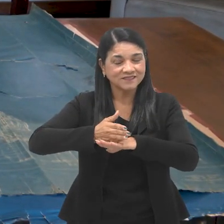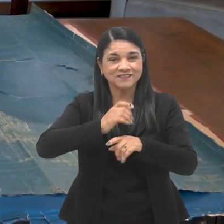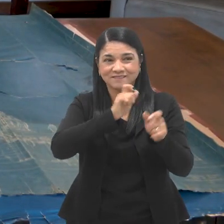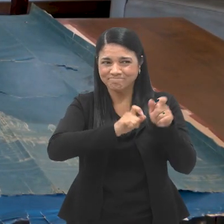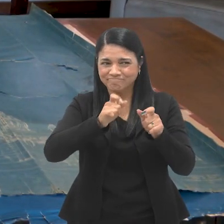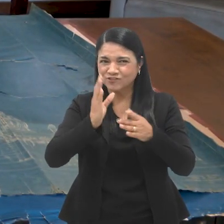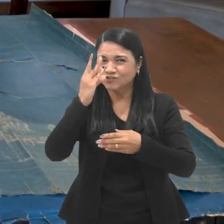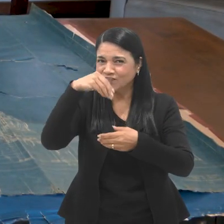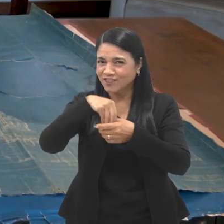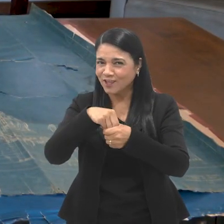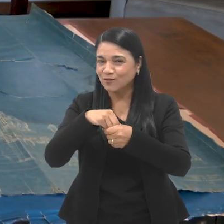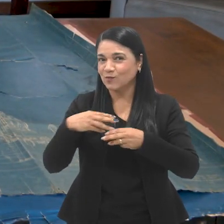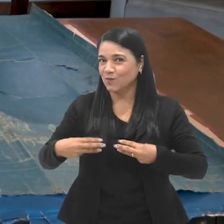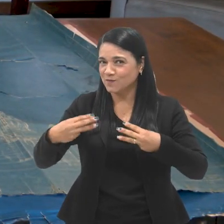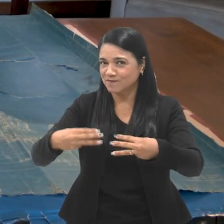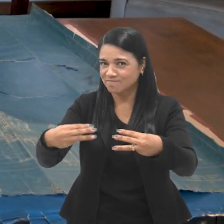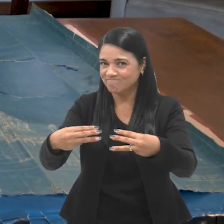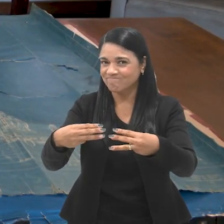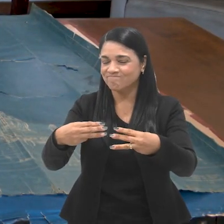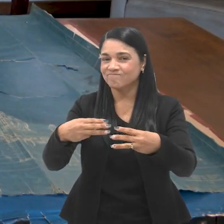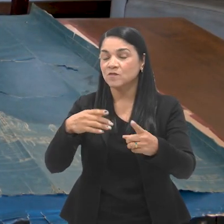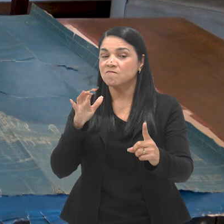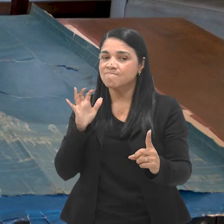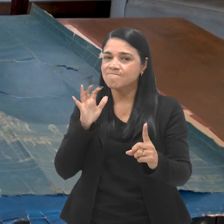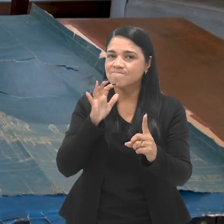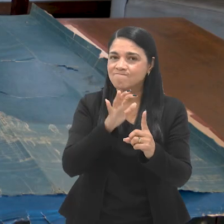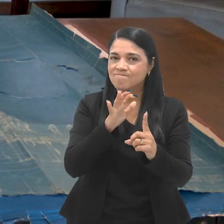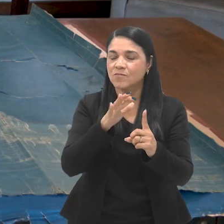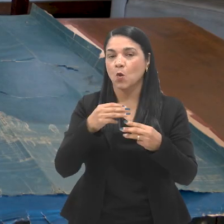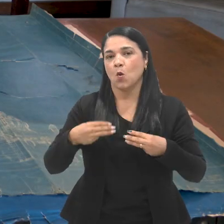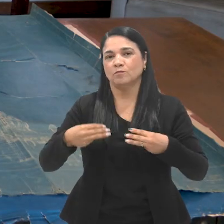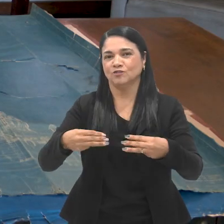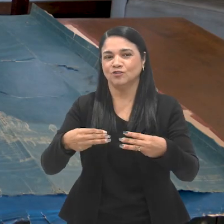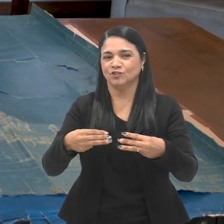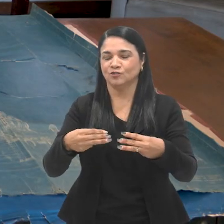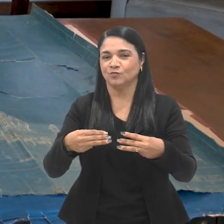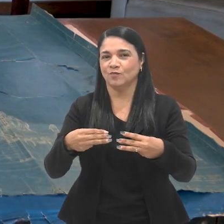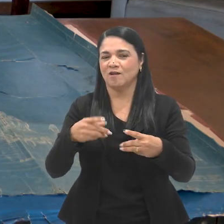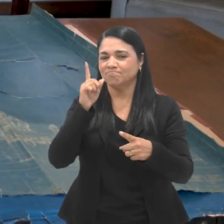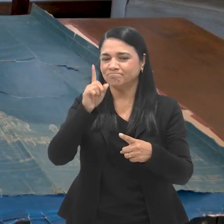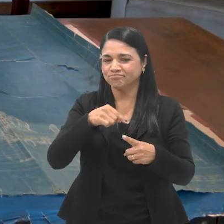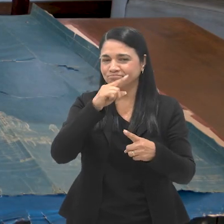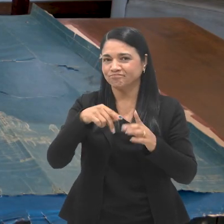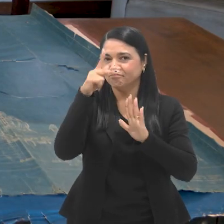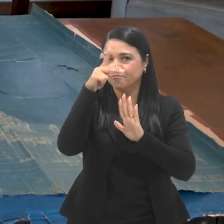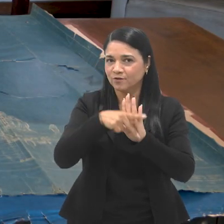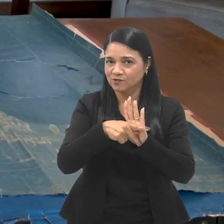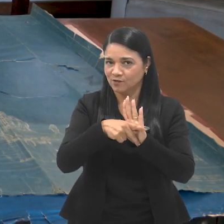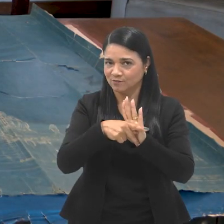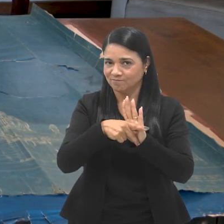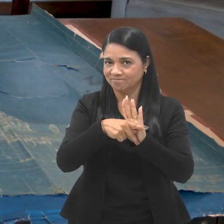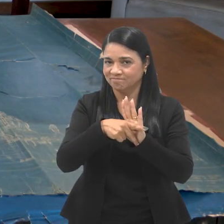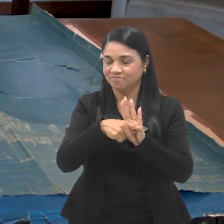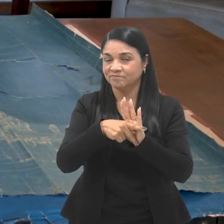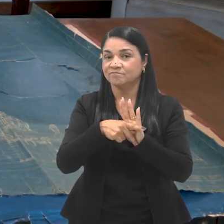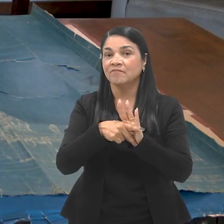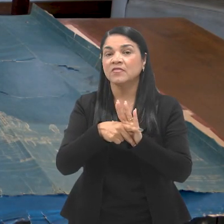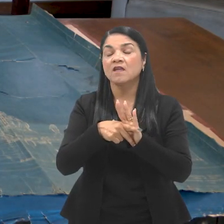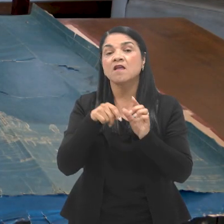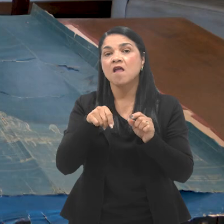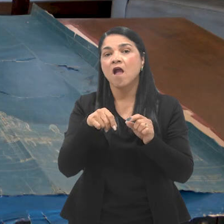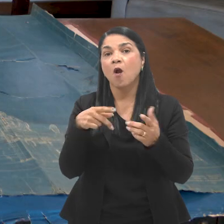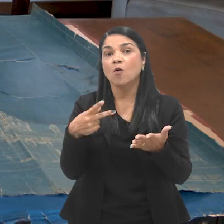que já estavam na repartição no Ministério convenceram o ministro a não construir aquele projeto e